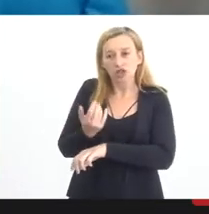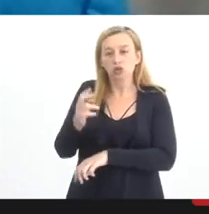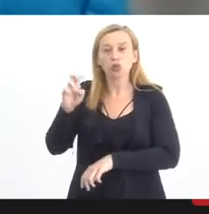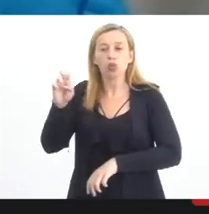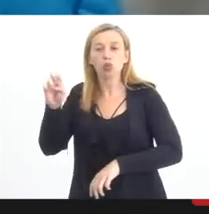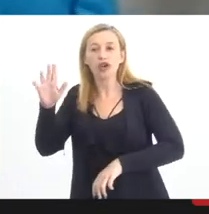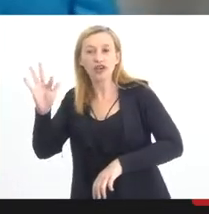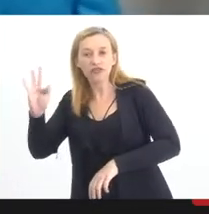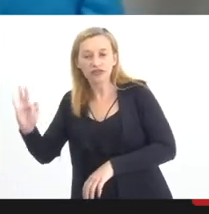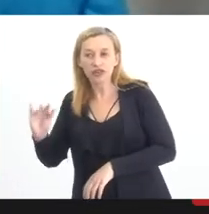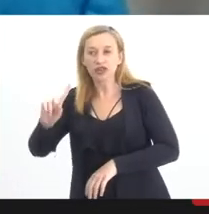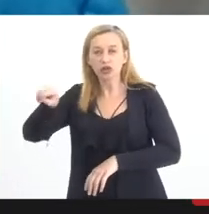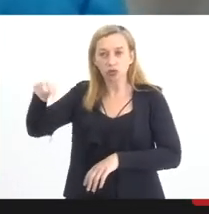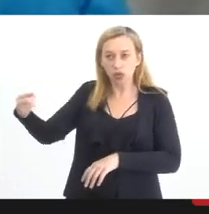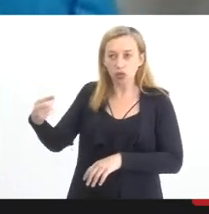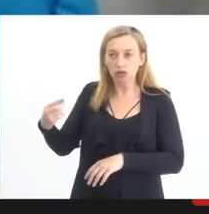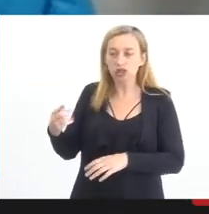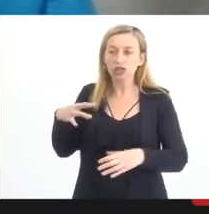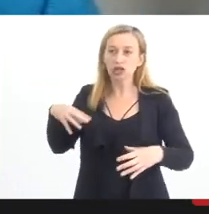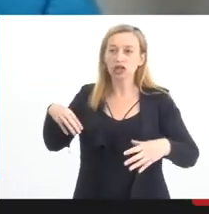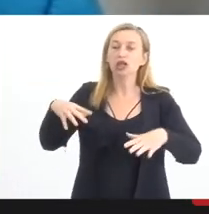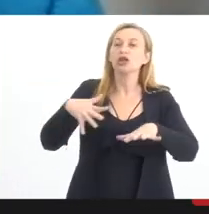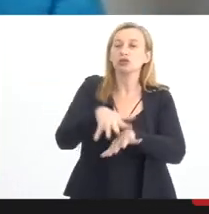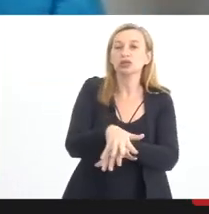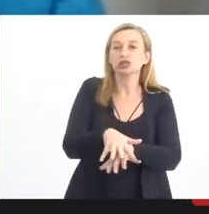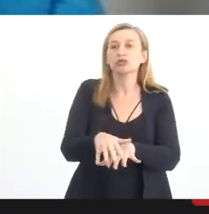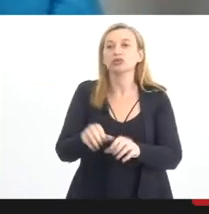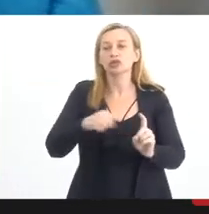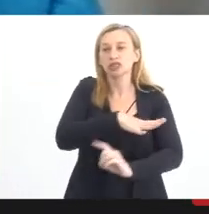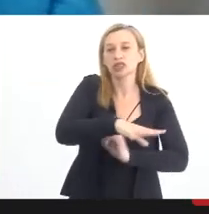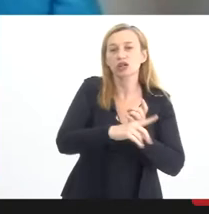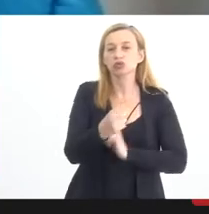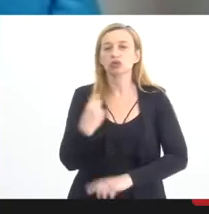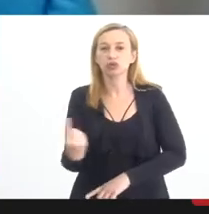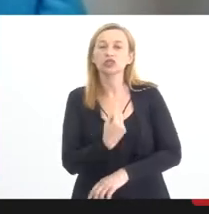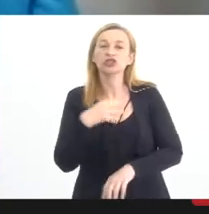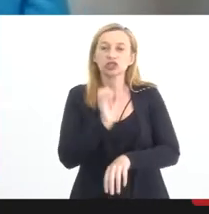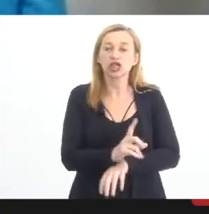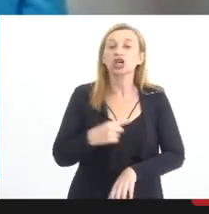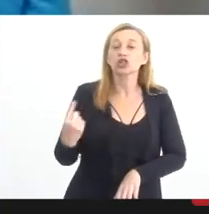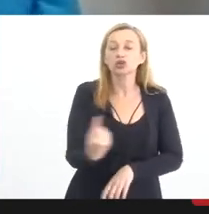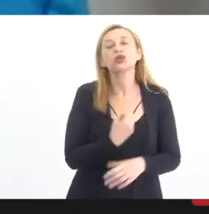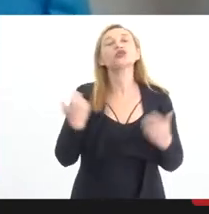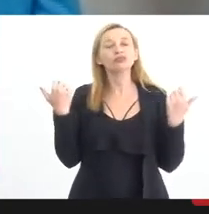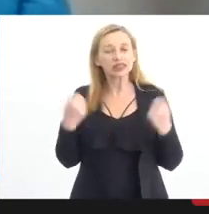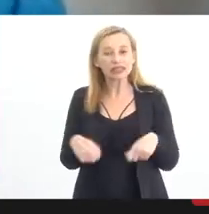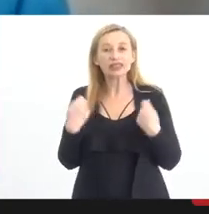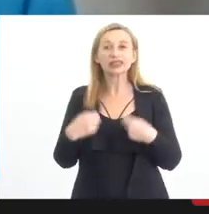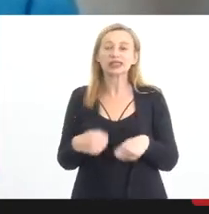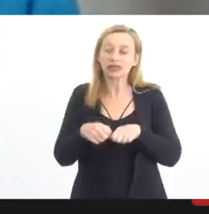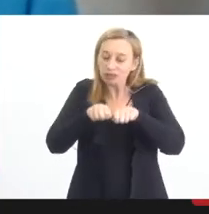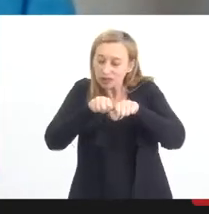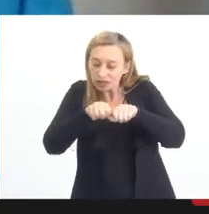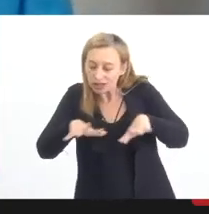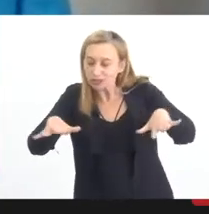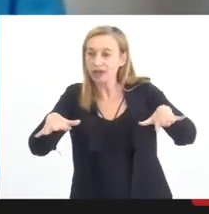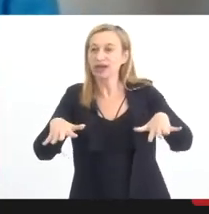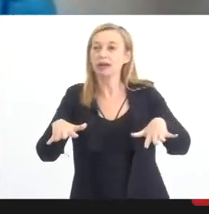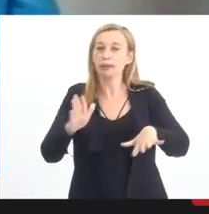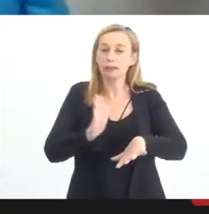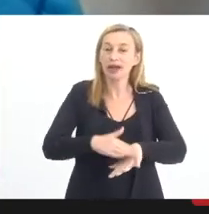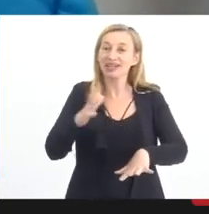principais projetos de inclusão social do nosso estado. Mas nós precisamos estender